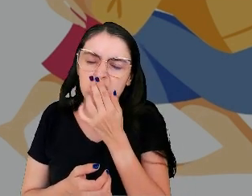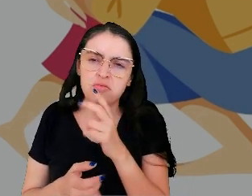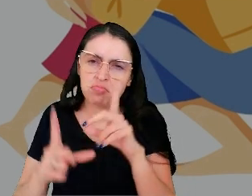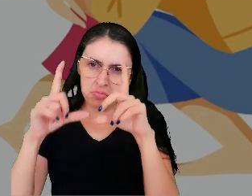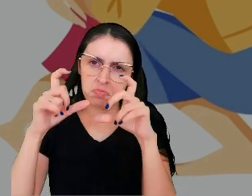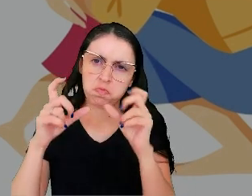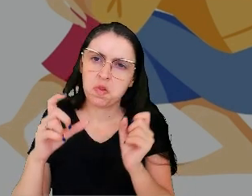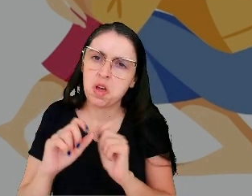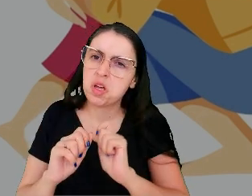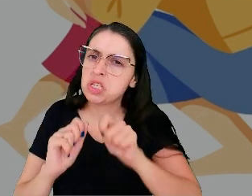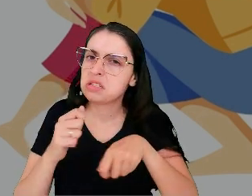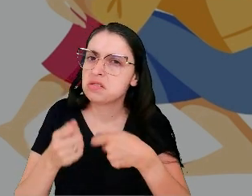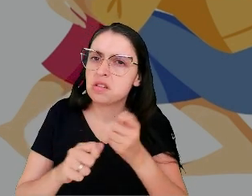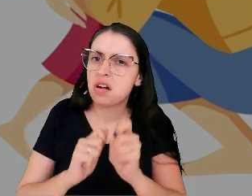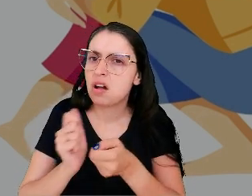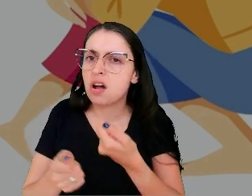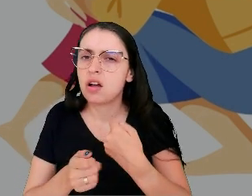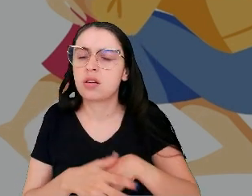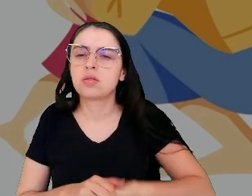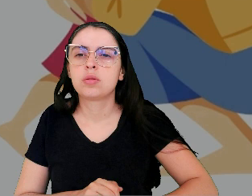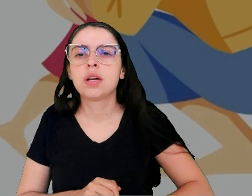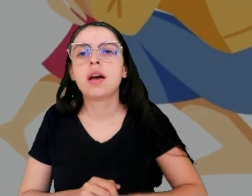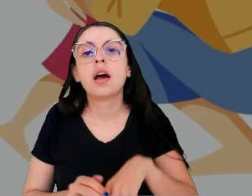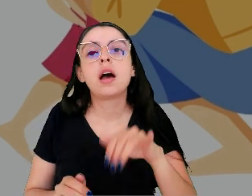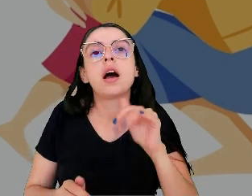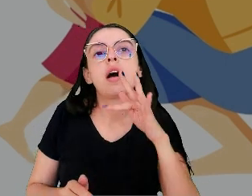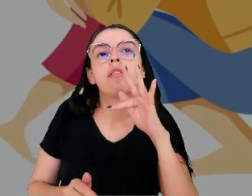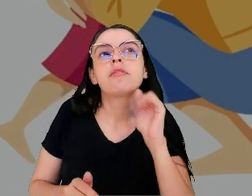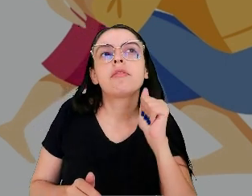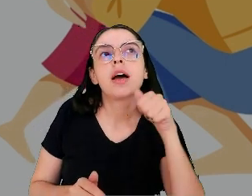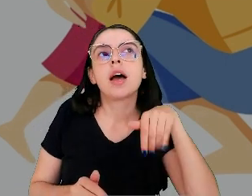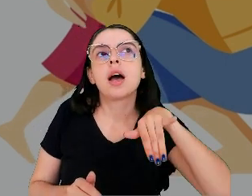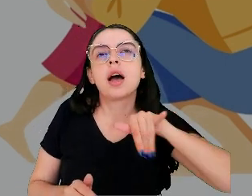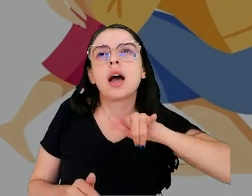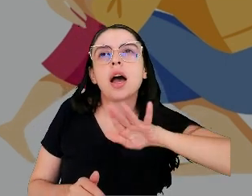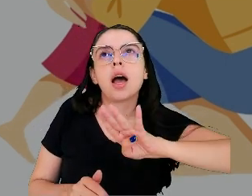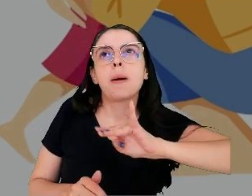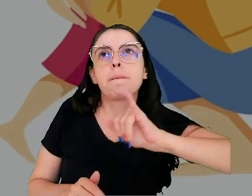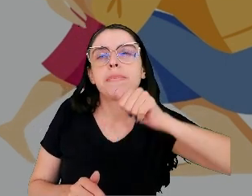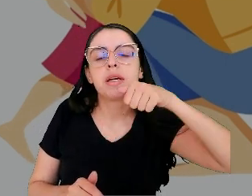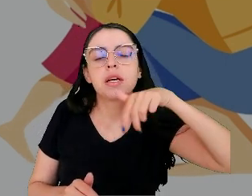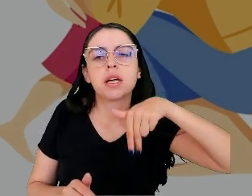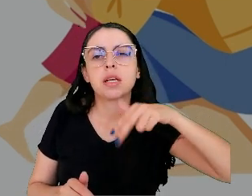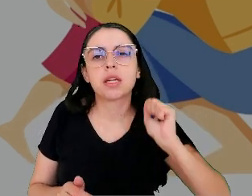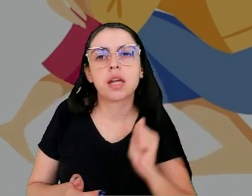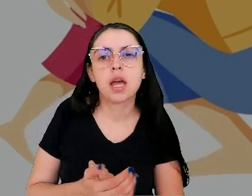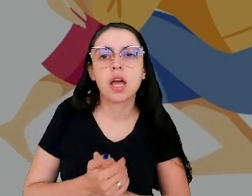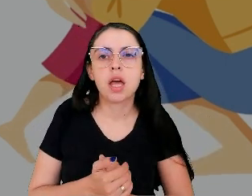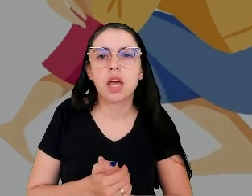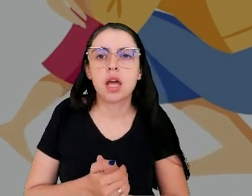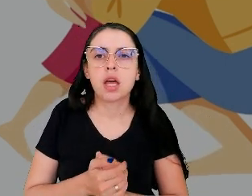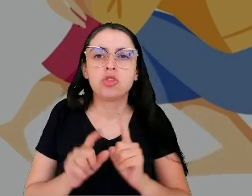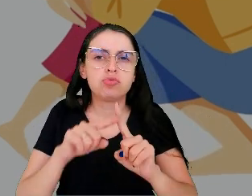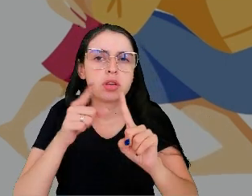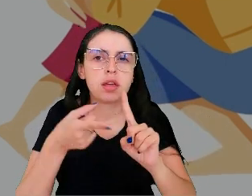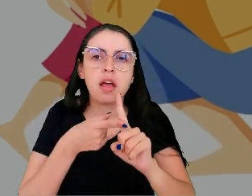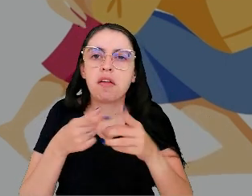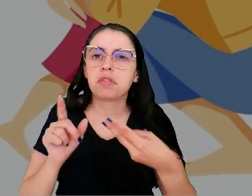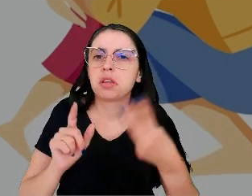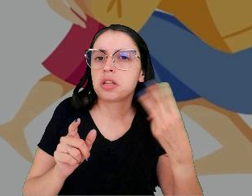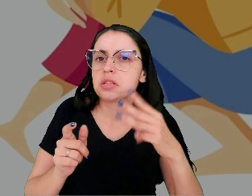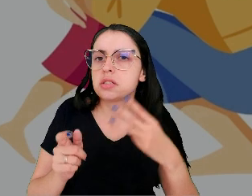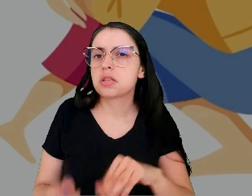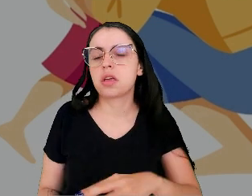vários símbolos que a gente pode dizer. Eu diria que a Fabiane, que é essa jovem grávida no seu terceiro filho,